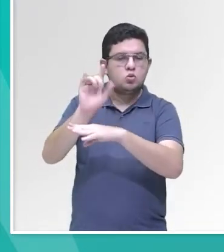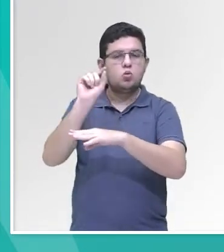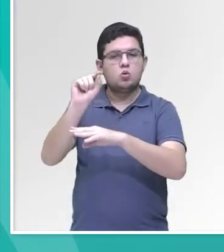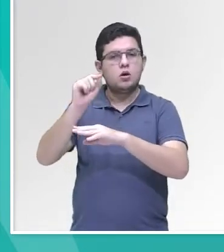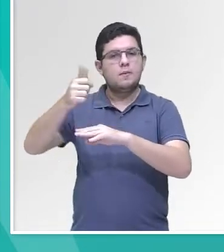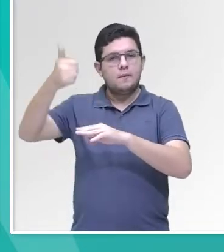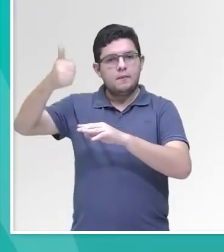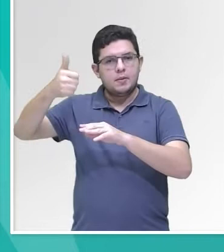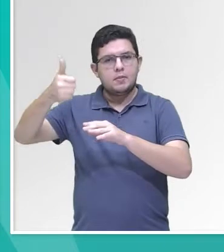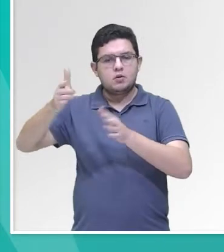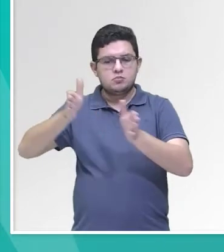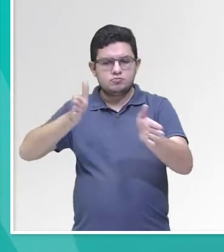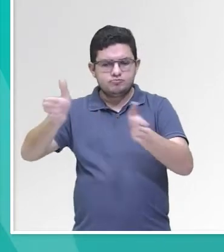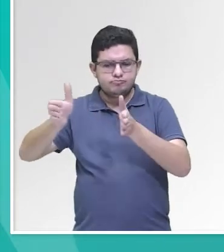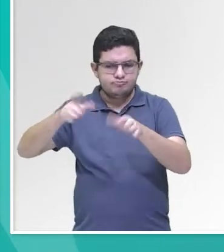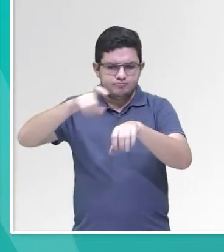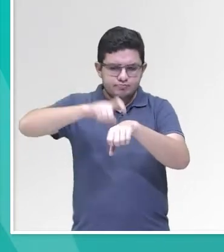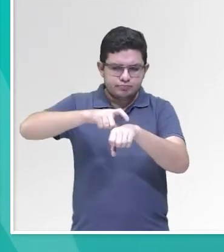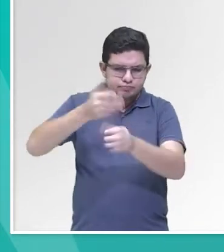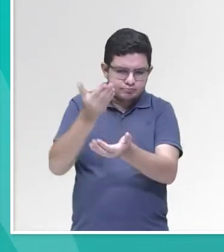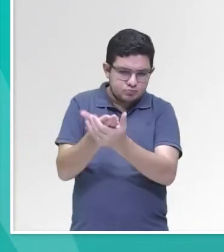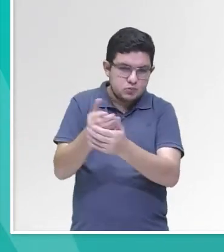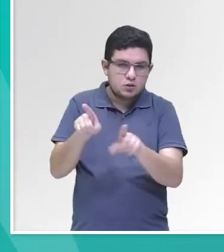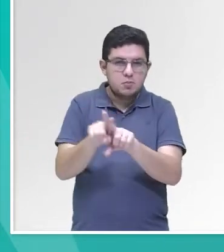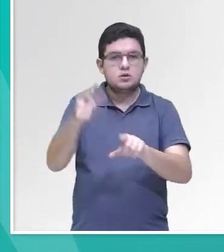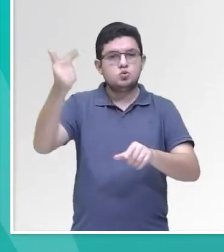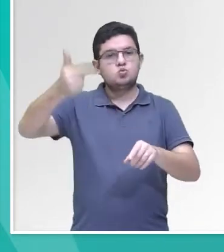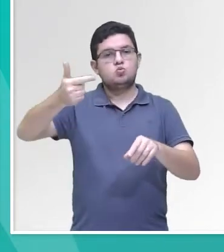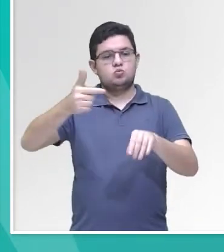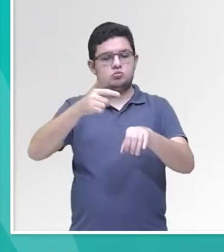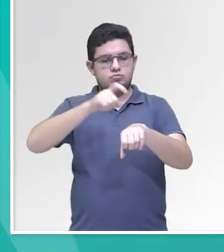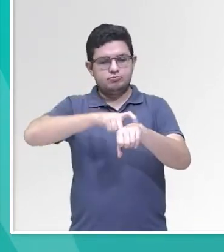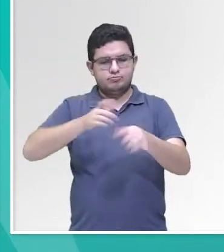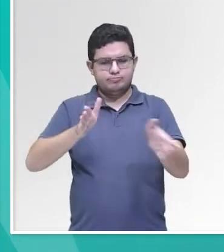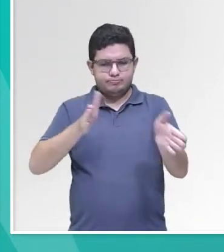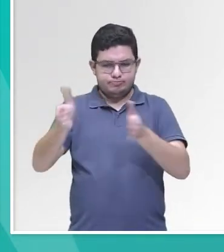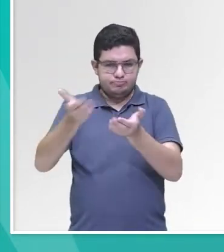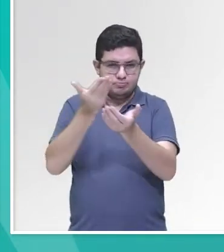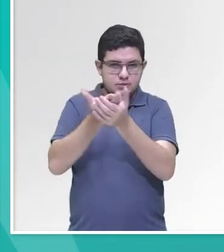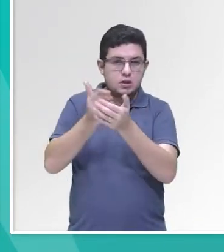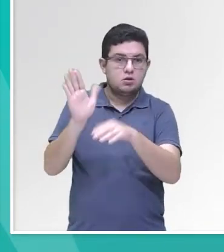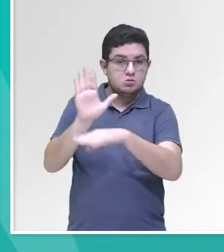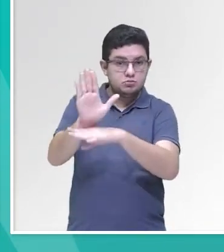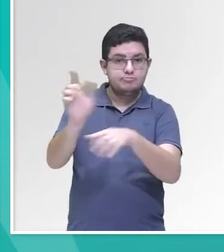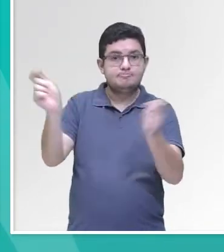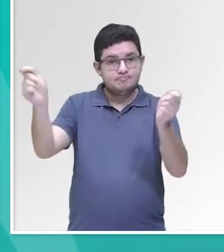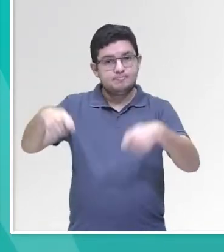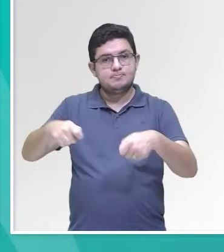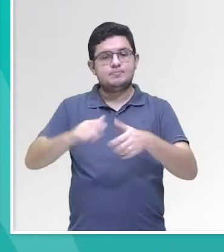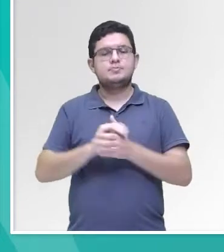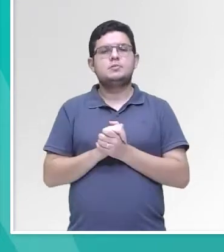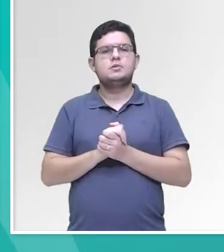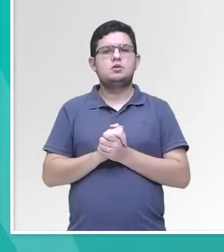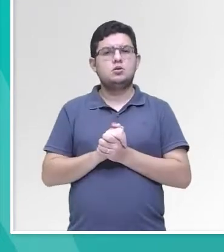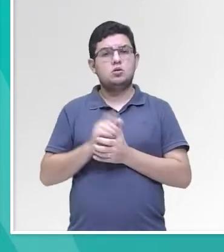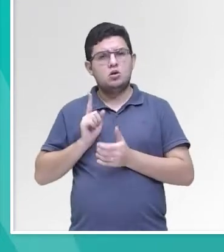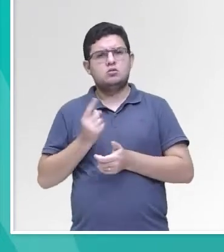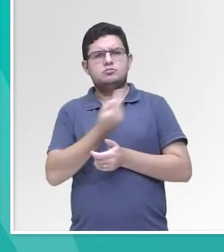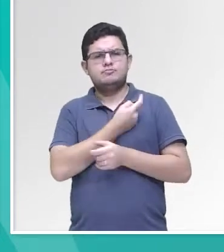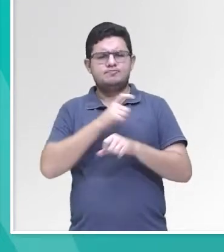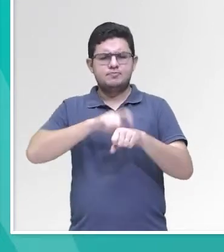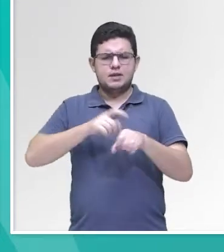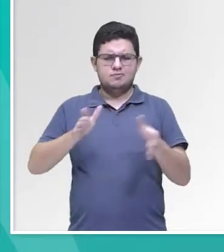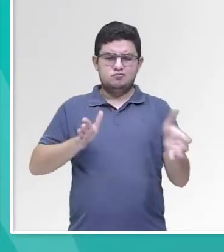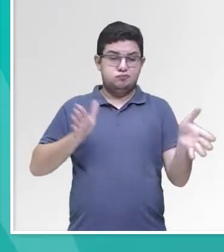segunda aula. Vai ser o único desafio de hoje. Então, a gente vai ter bastante tempo para refletir sobre ele, para pensar